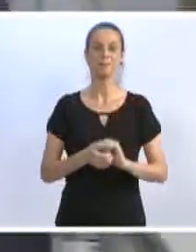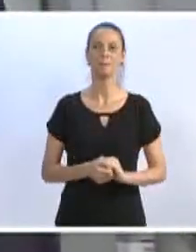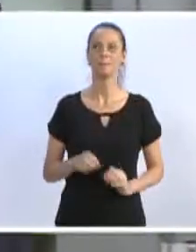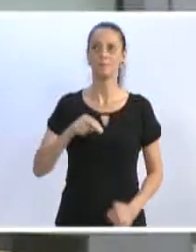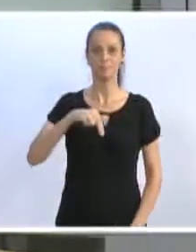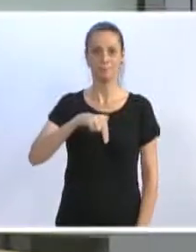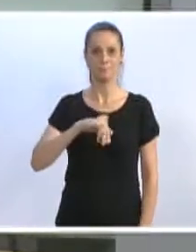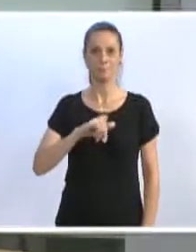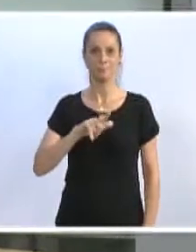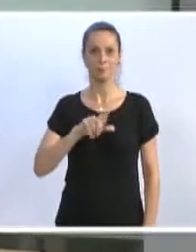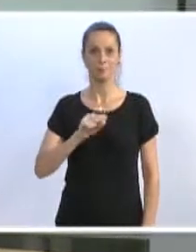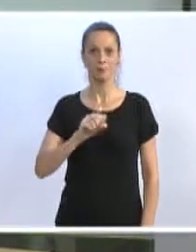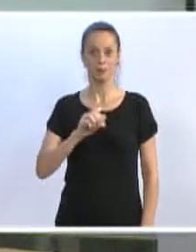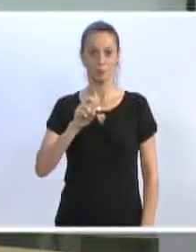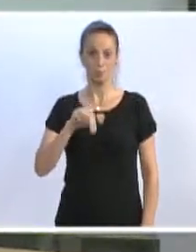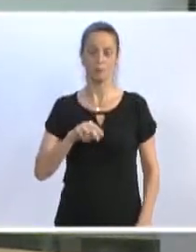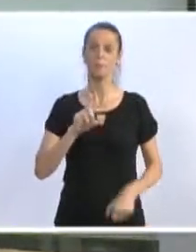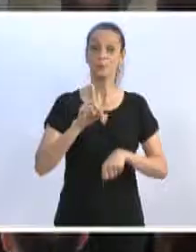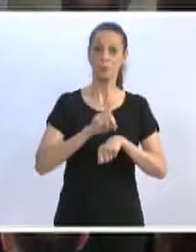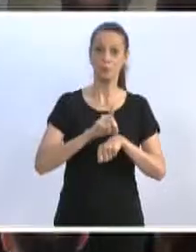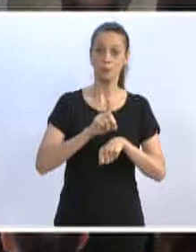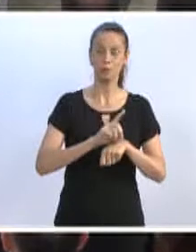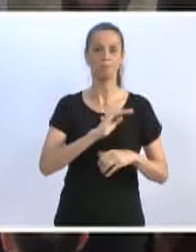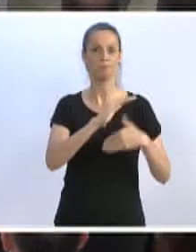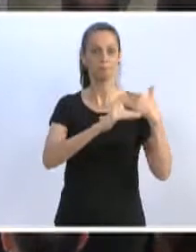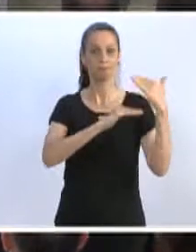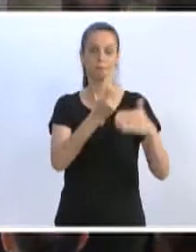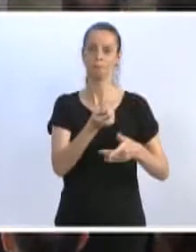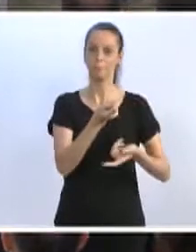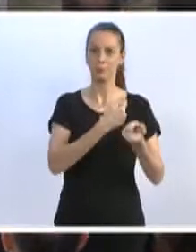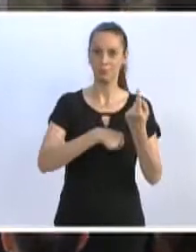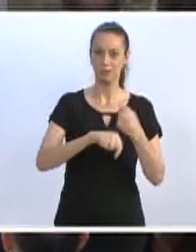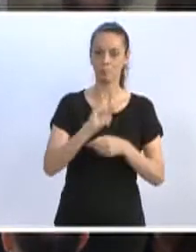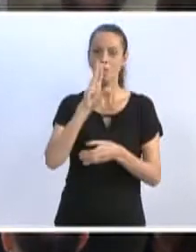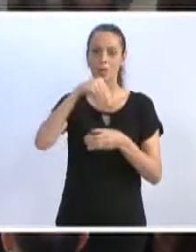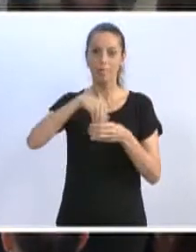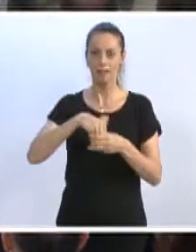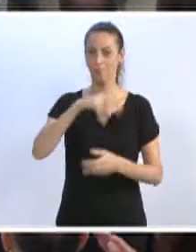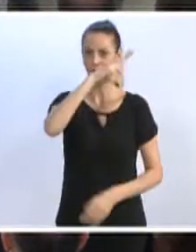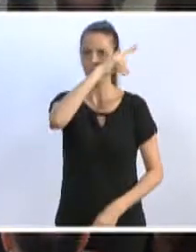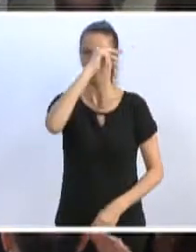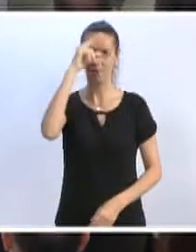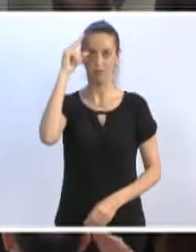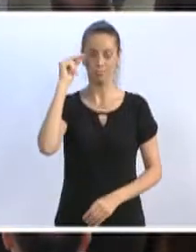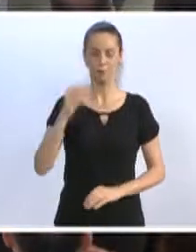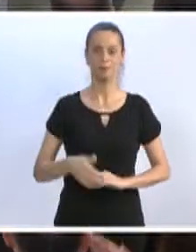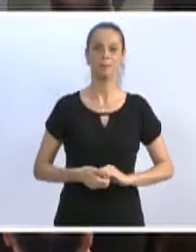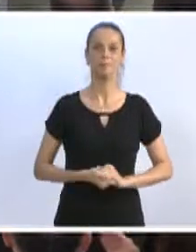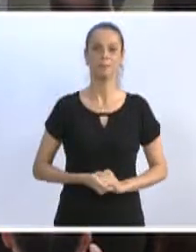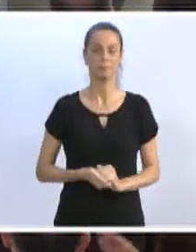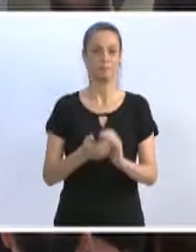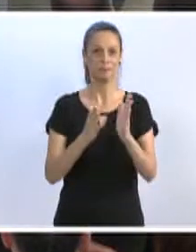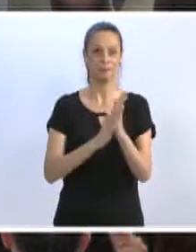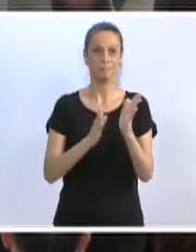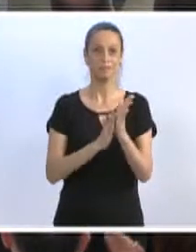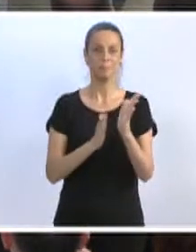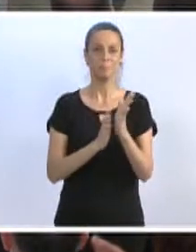Nilson Passarim, que é diretor de Desenvolvimento Econômico da Prefeitura Municipal.